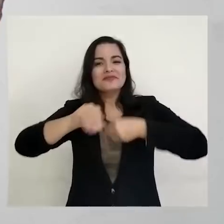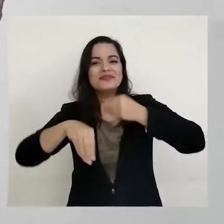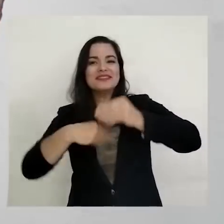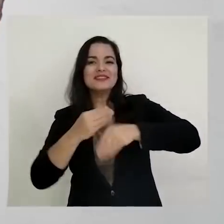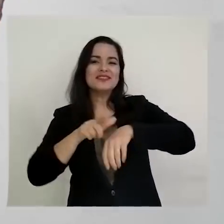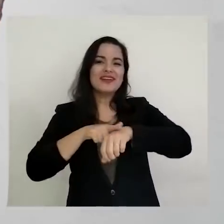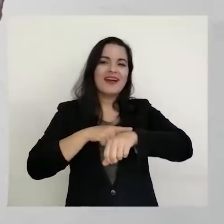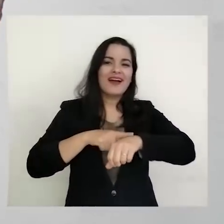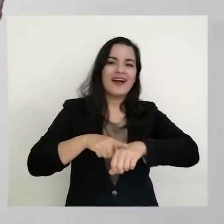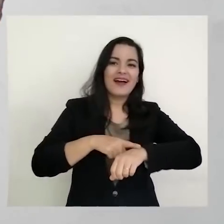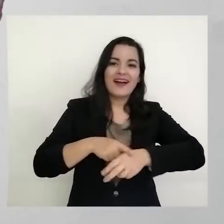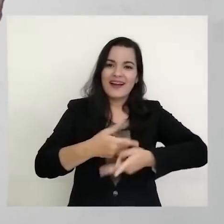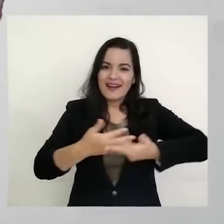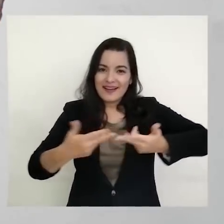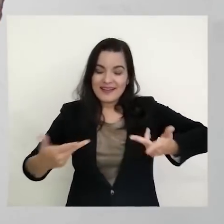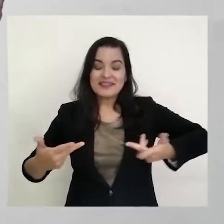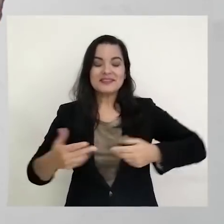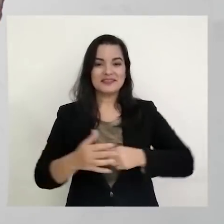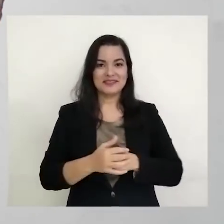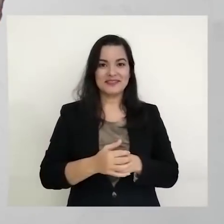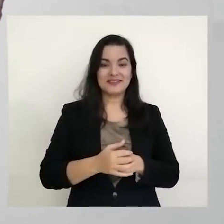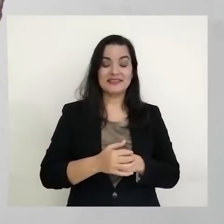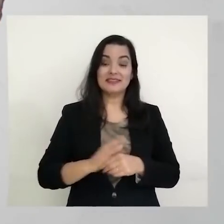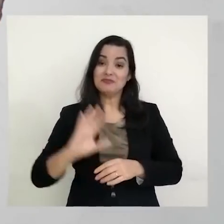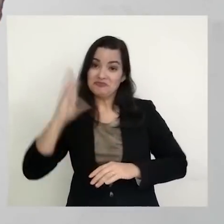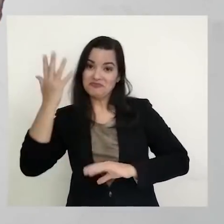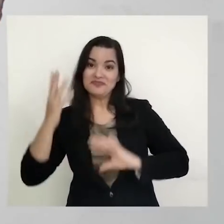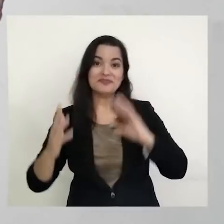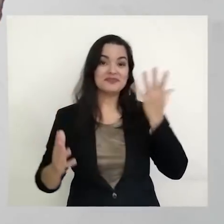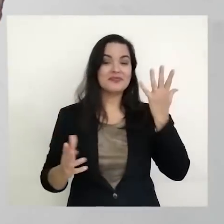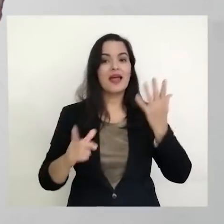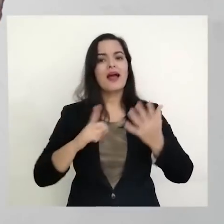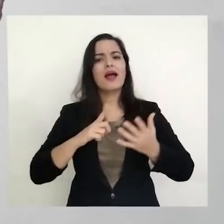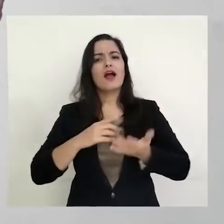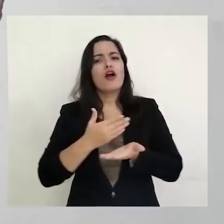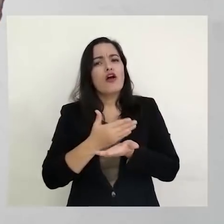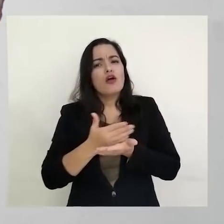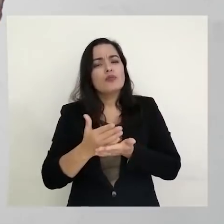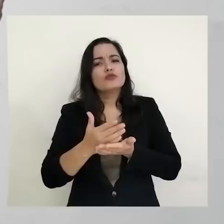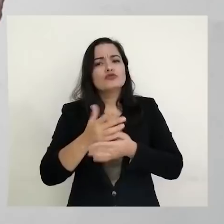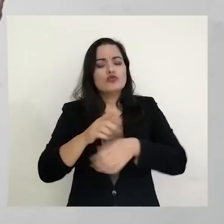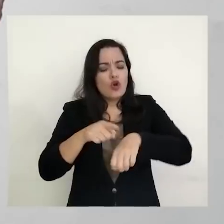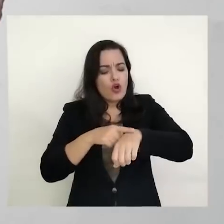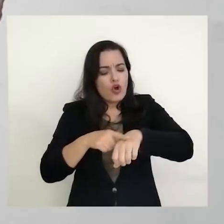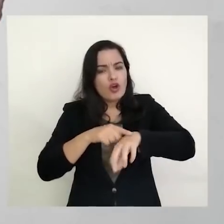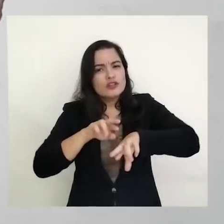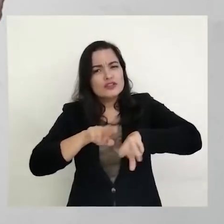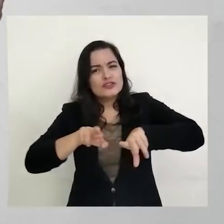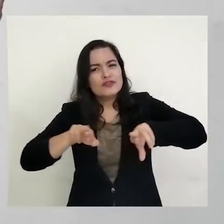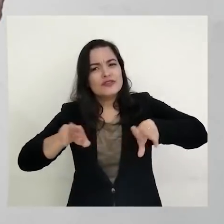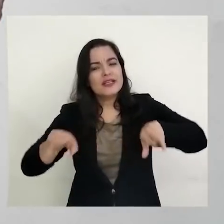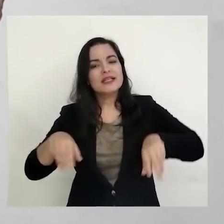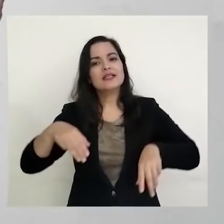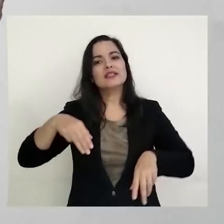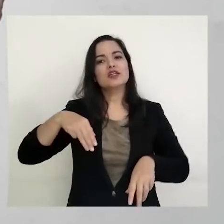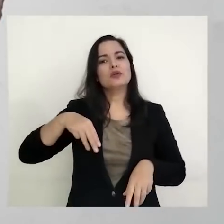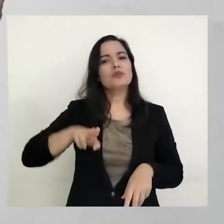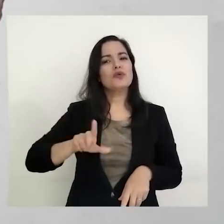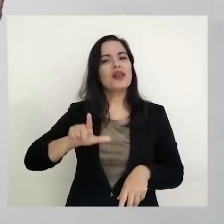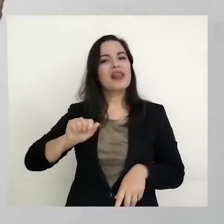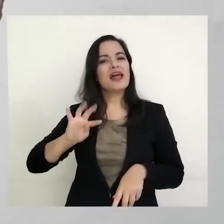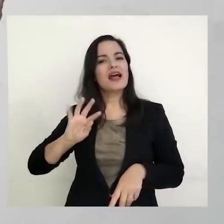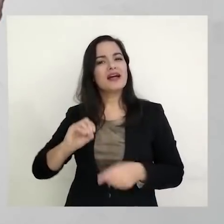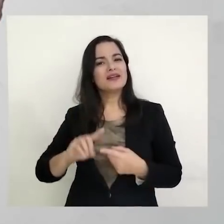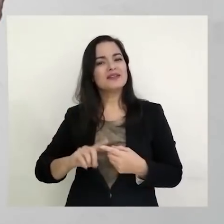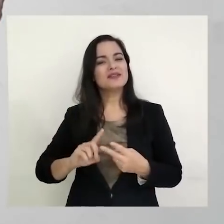de mistura de raças acontecendo. Aí nós tivemos mulatos, mamelucos, cafusos, tudo